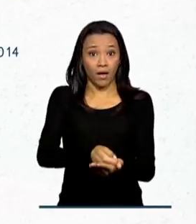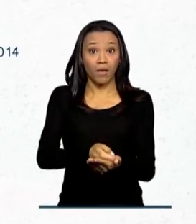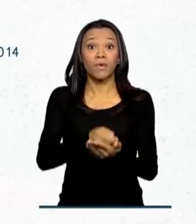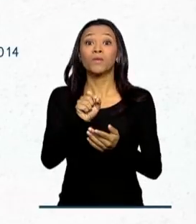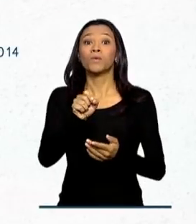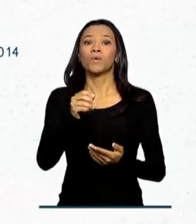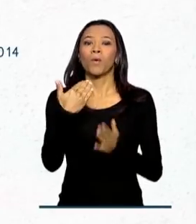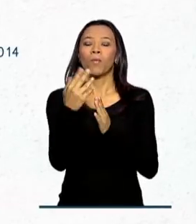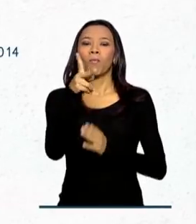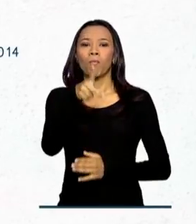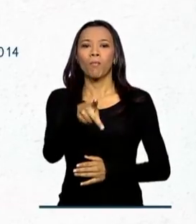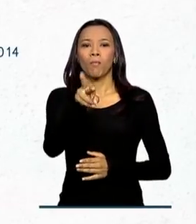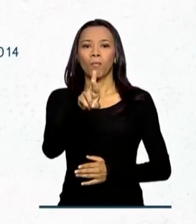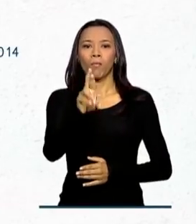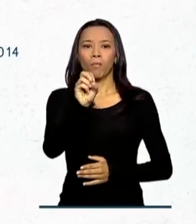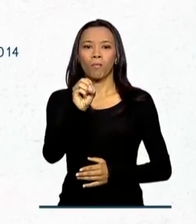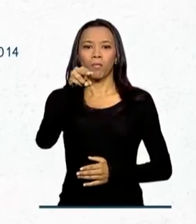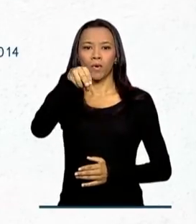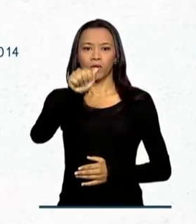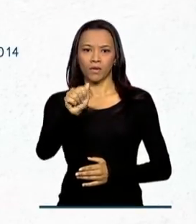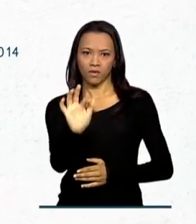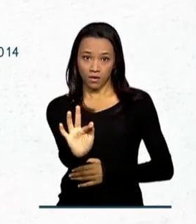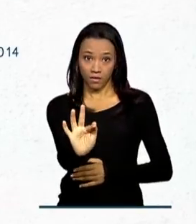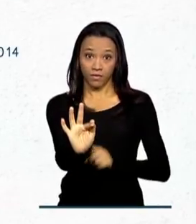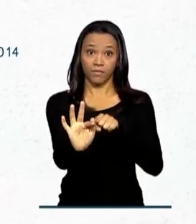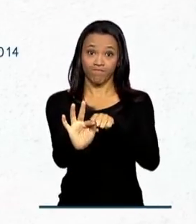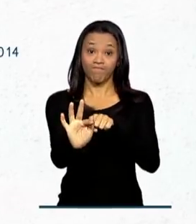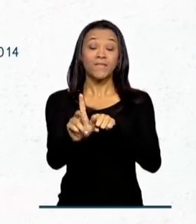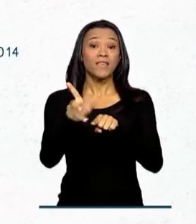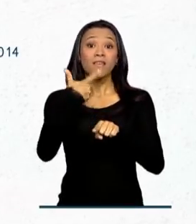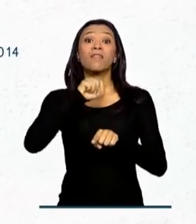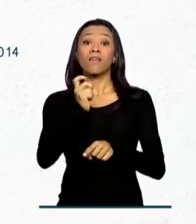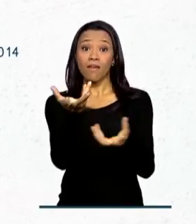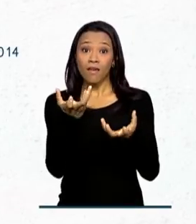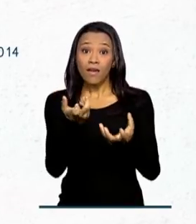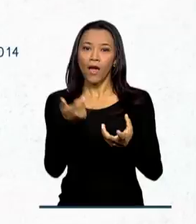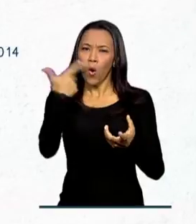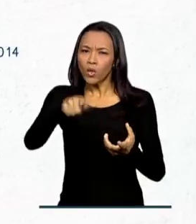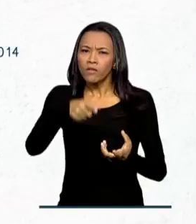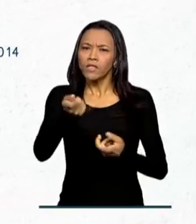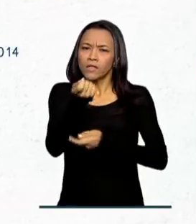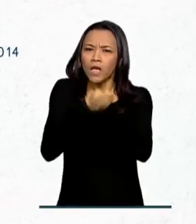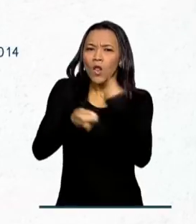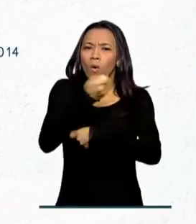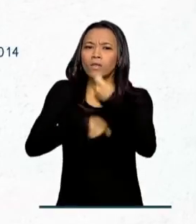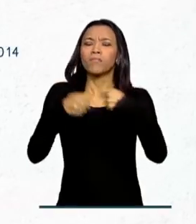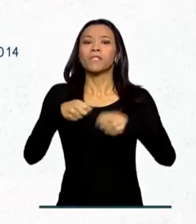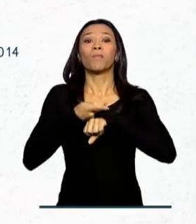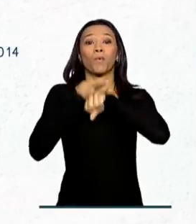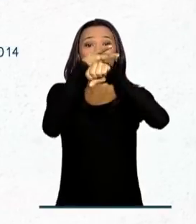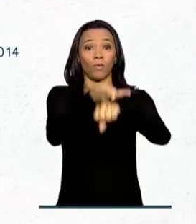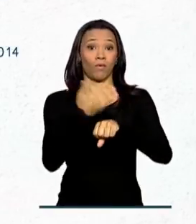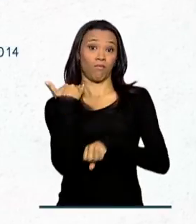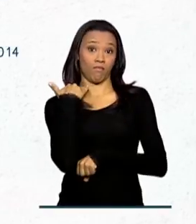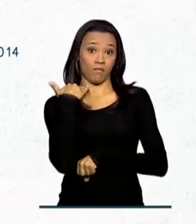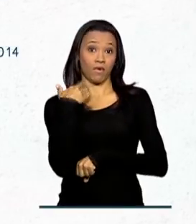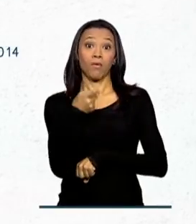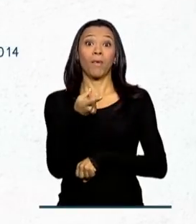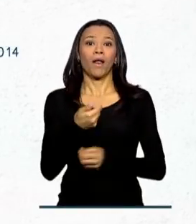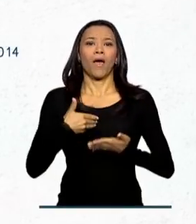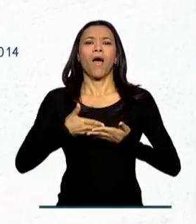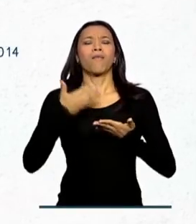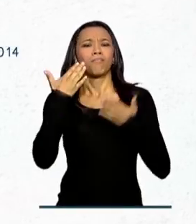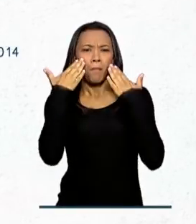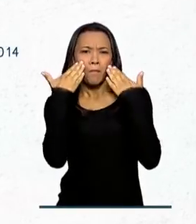de Fortalecimento da Agricultura Familiar, PRONAF. Quem deseja renegociar deve procurar os agentes financeiros para